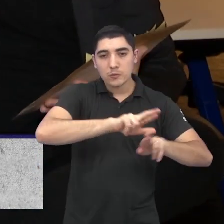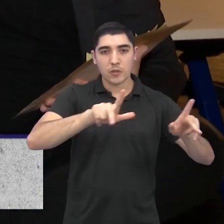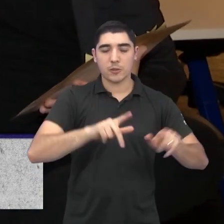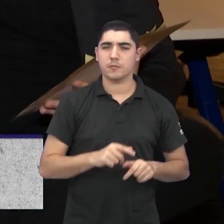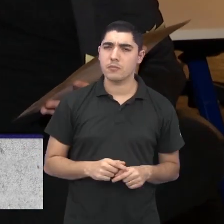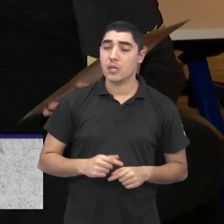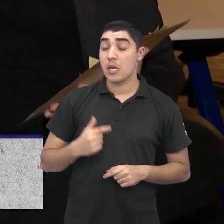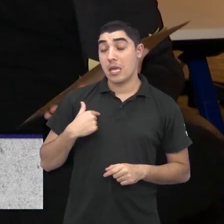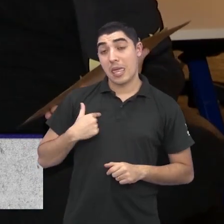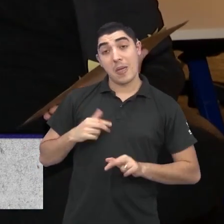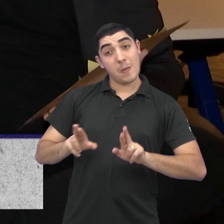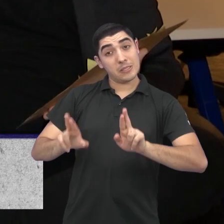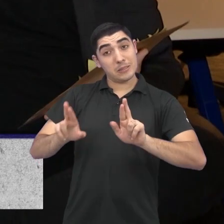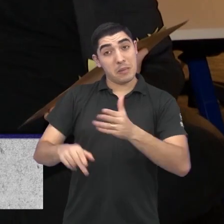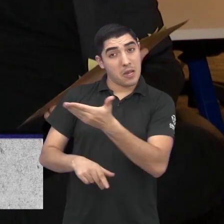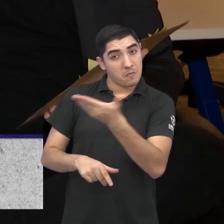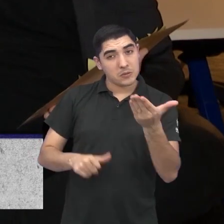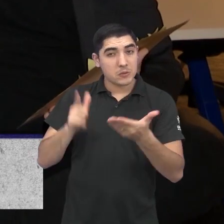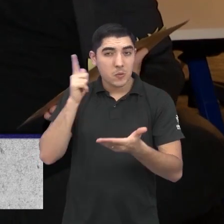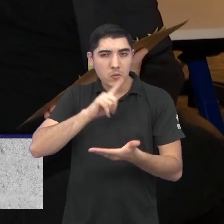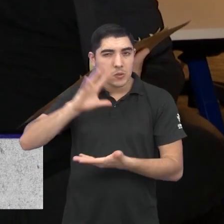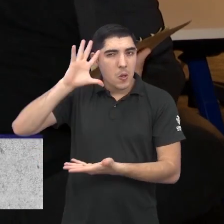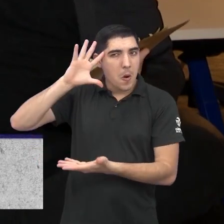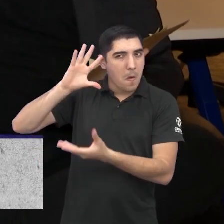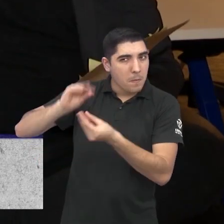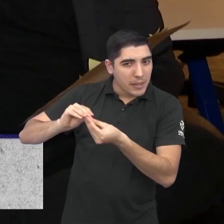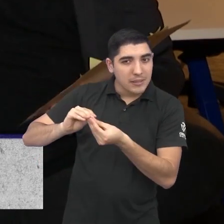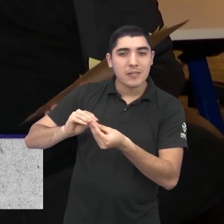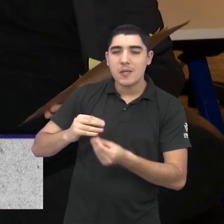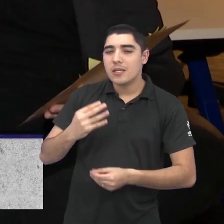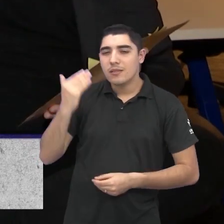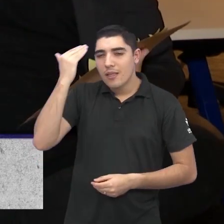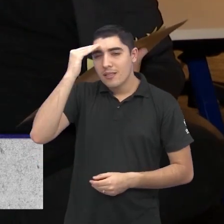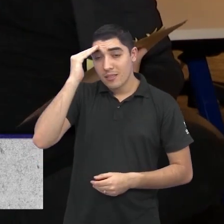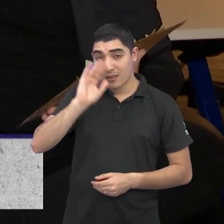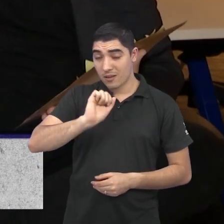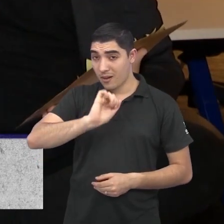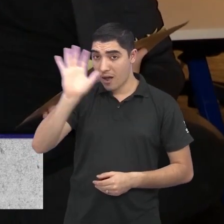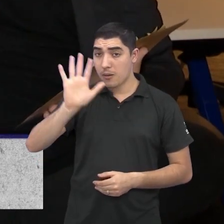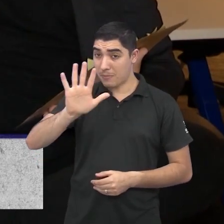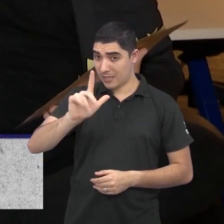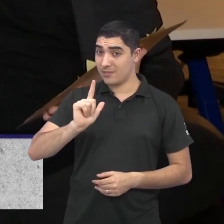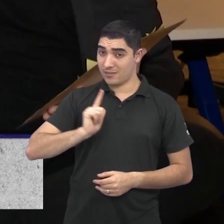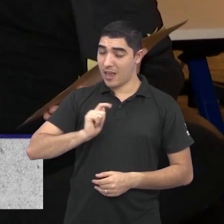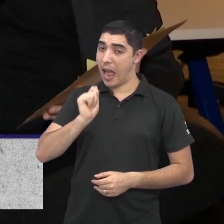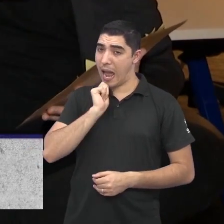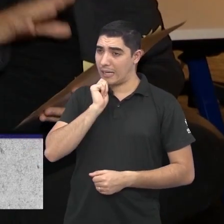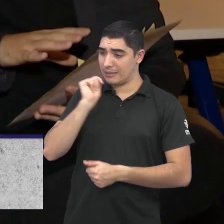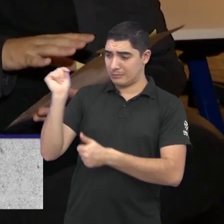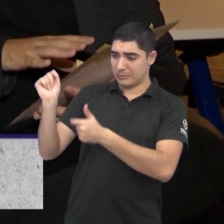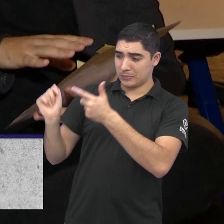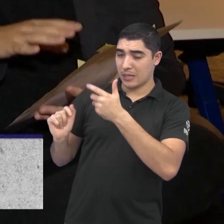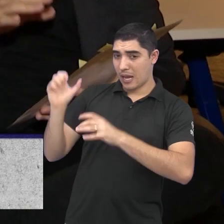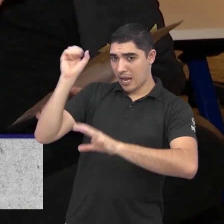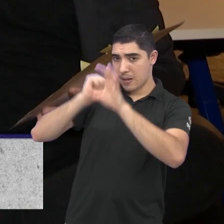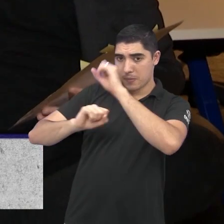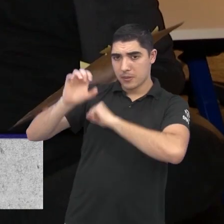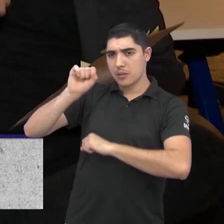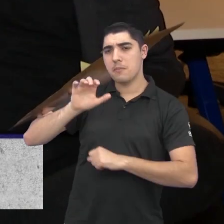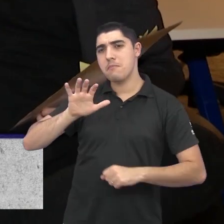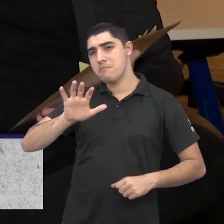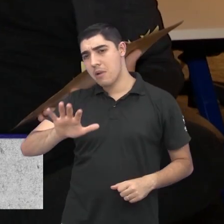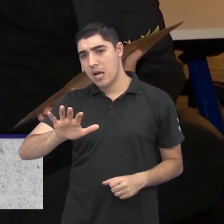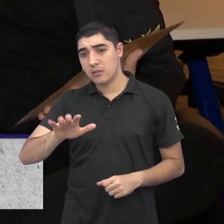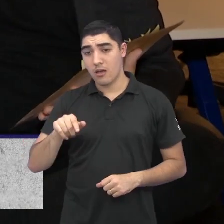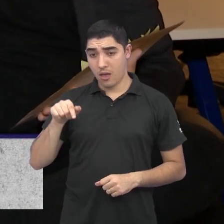pessoal tenha entendido um pouco mais desse universo. E olha só, tem muita coisa para aprender, mas pelo que a gente vê,